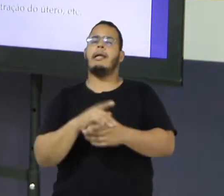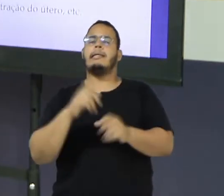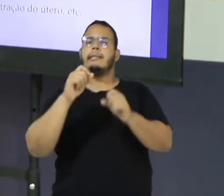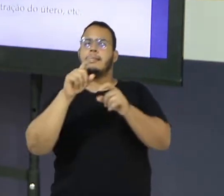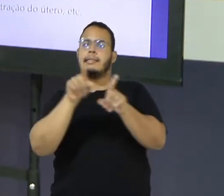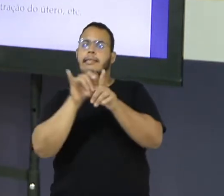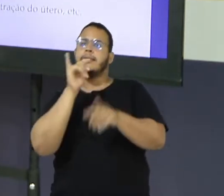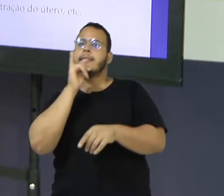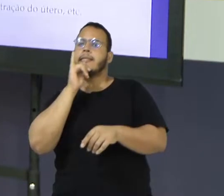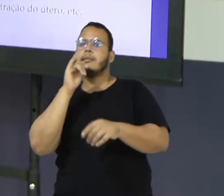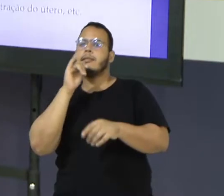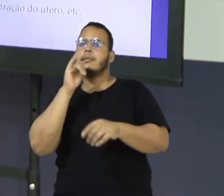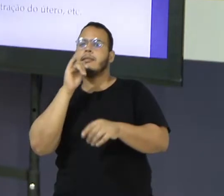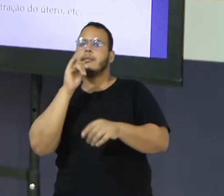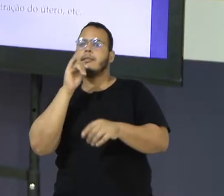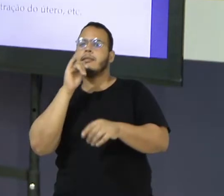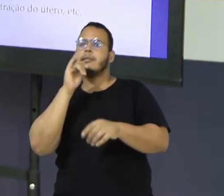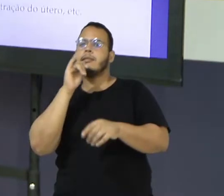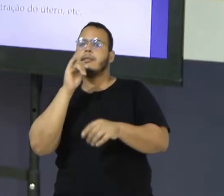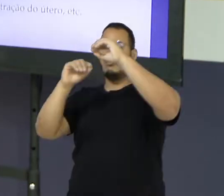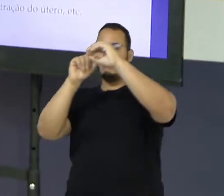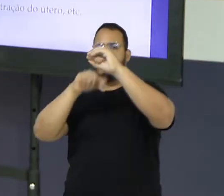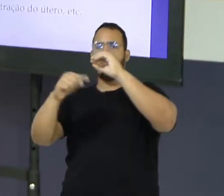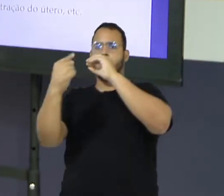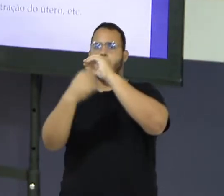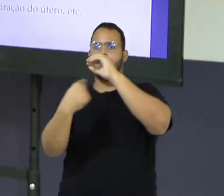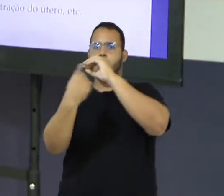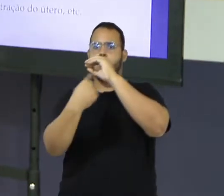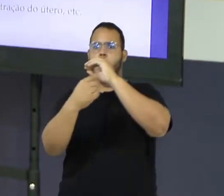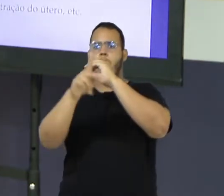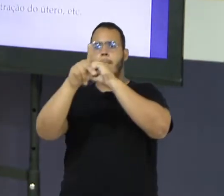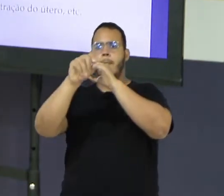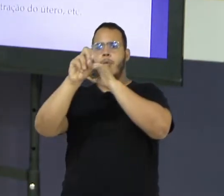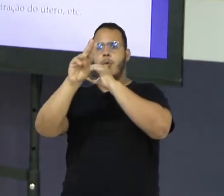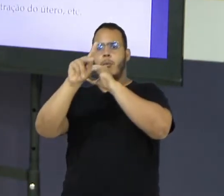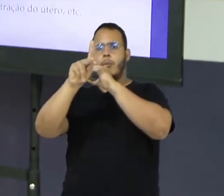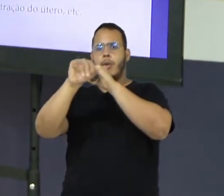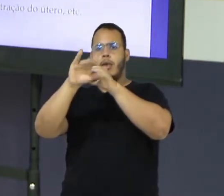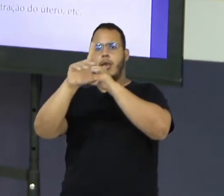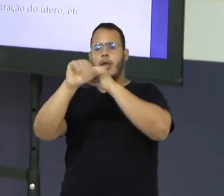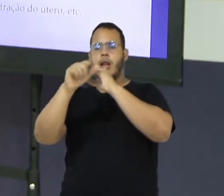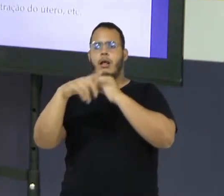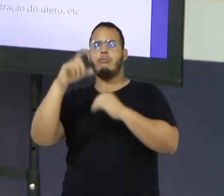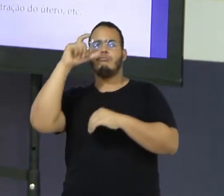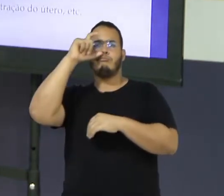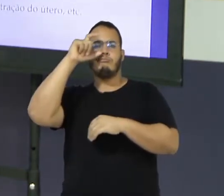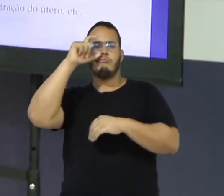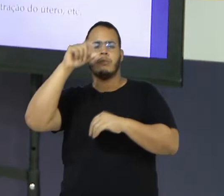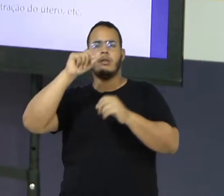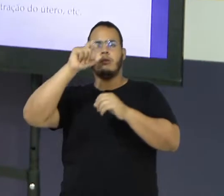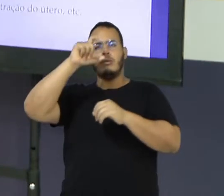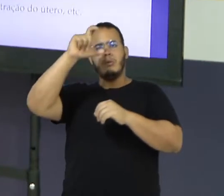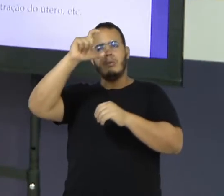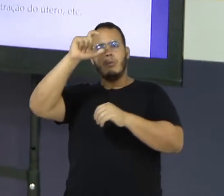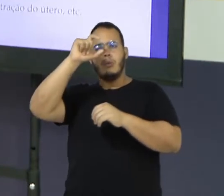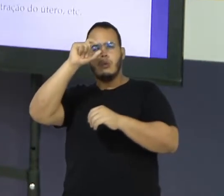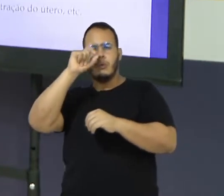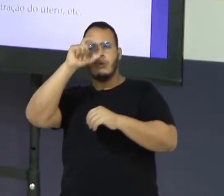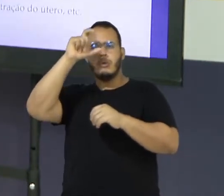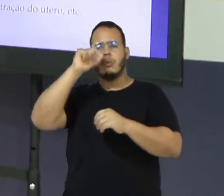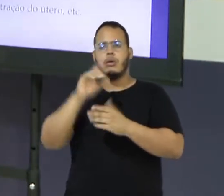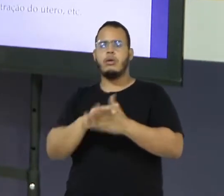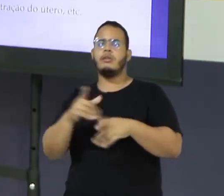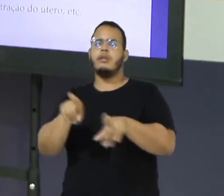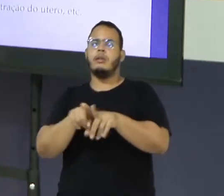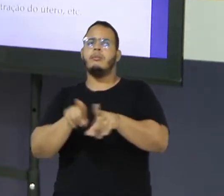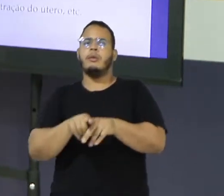é influenciado pelos músculos lisos, certo? E também ajudando durante o parto com a contração do útero. Então, todas essas